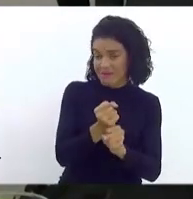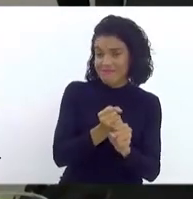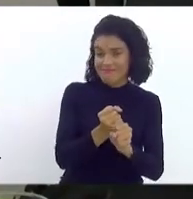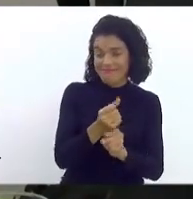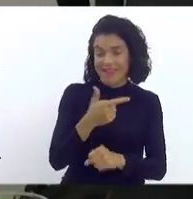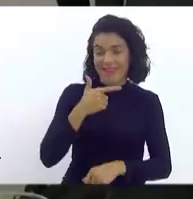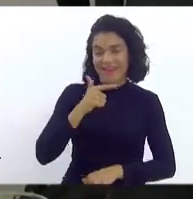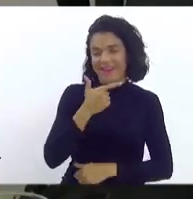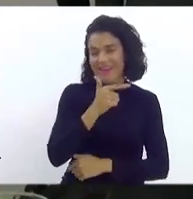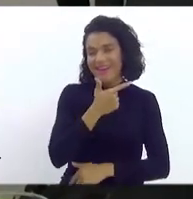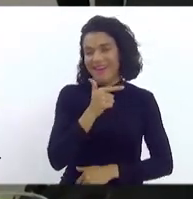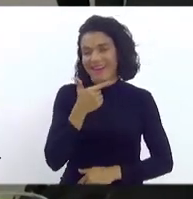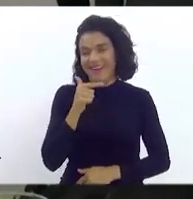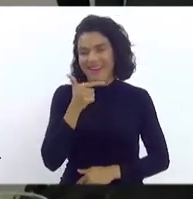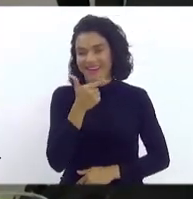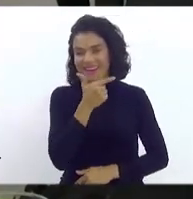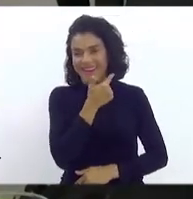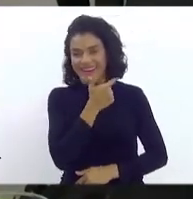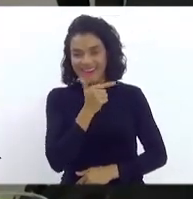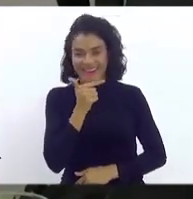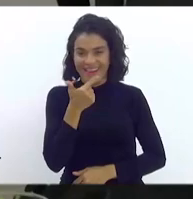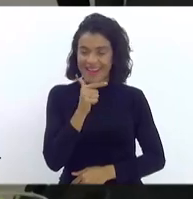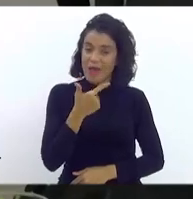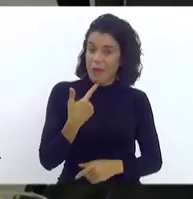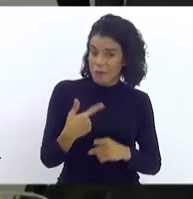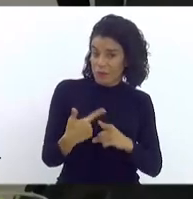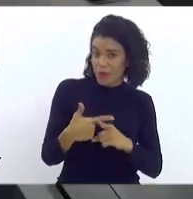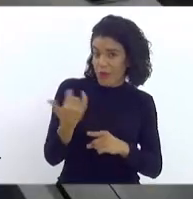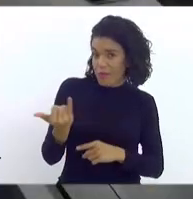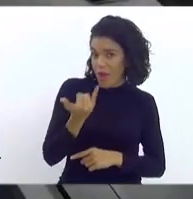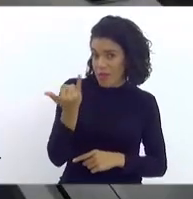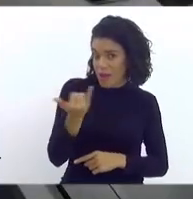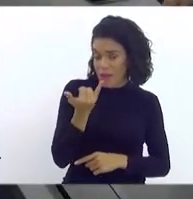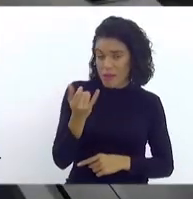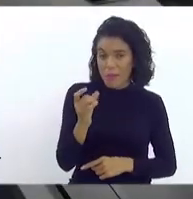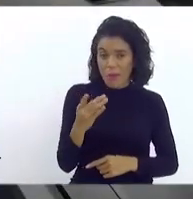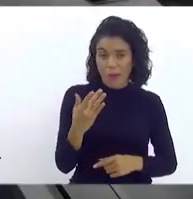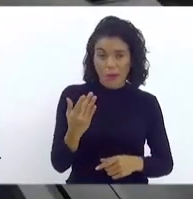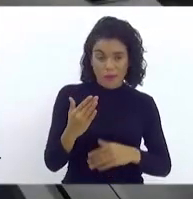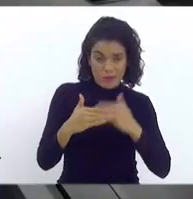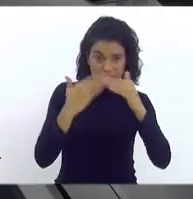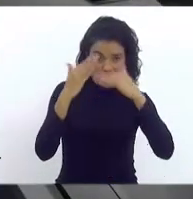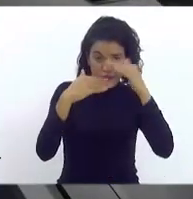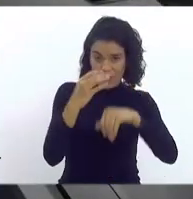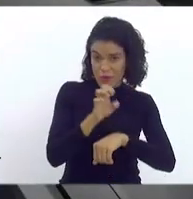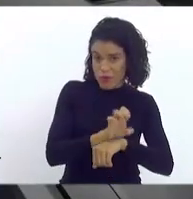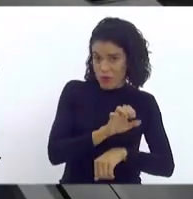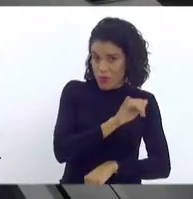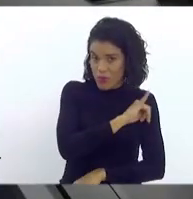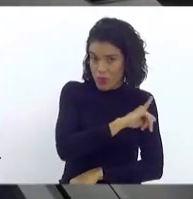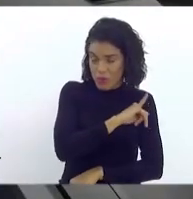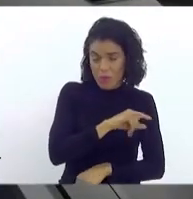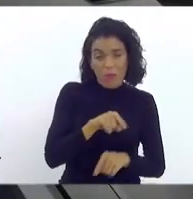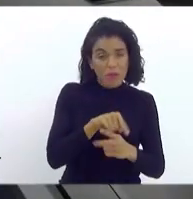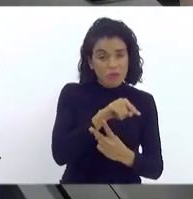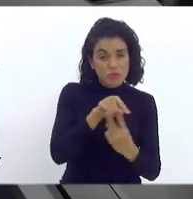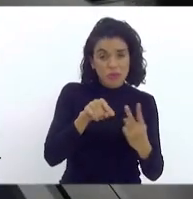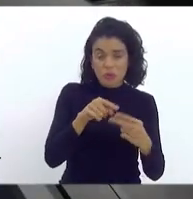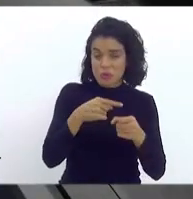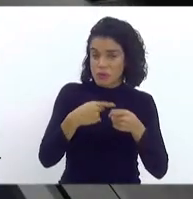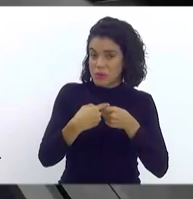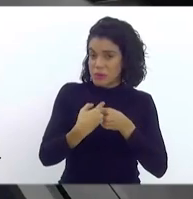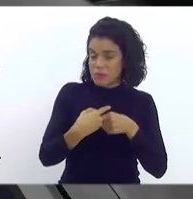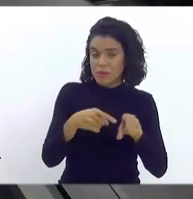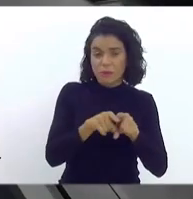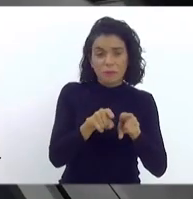das gestões anteriores e do biogás similar. Porque isso é importante não só para o desenvolvimento do Rio, para o desenvolvimento regional, por exemplo, de Araruama e de Itaperuna, como